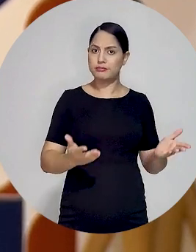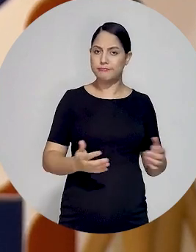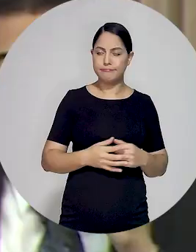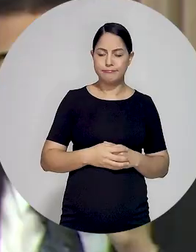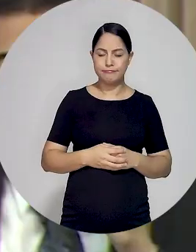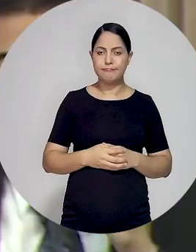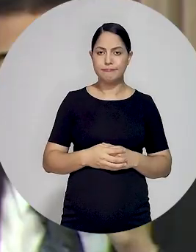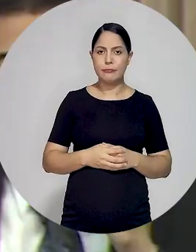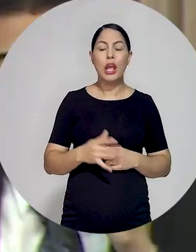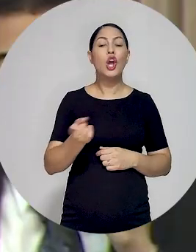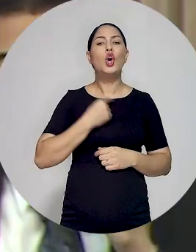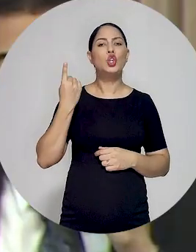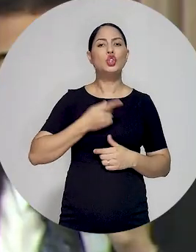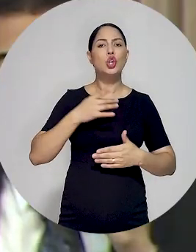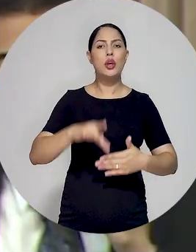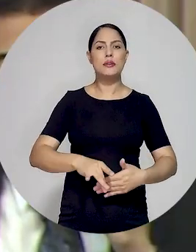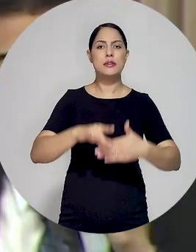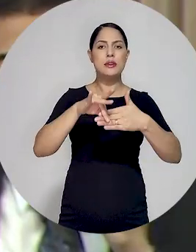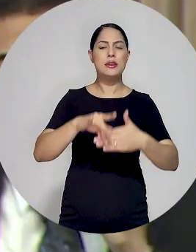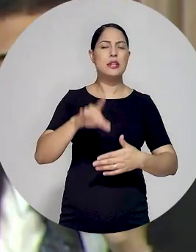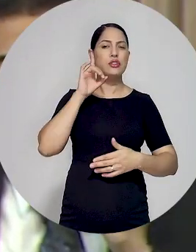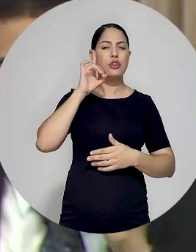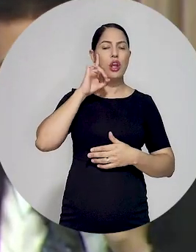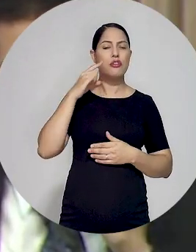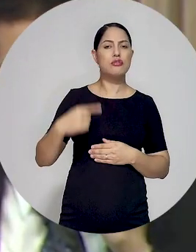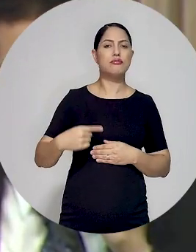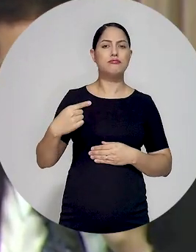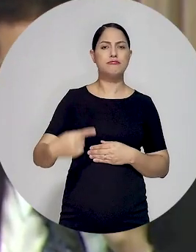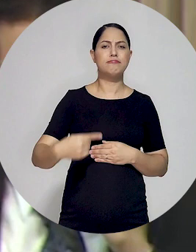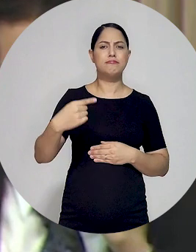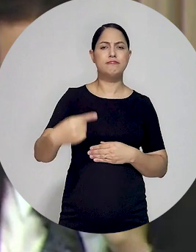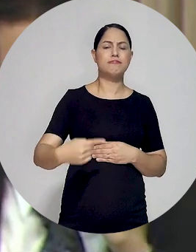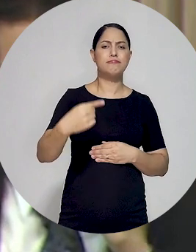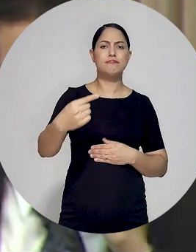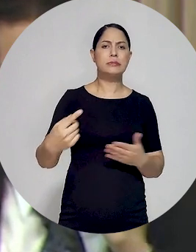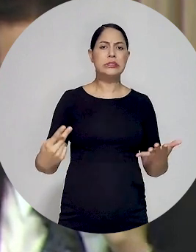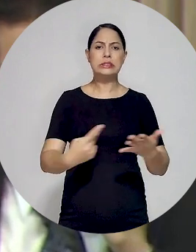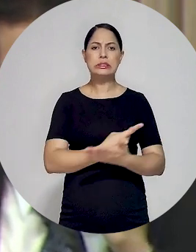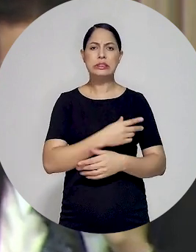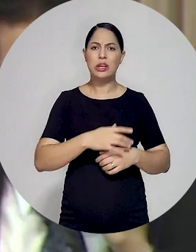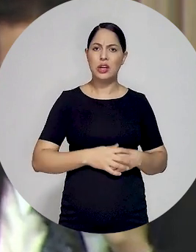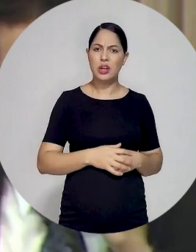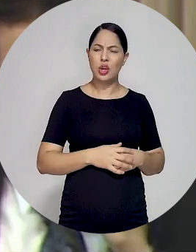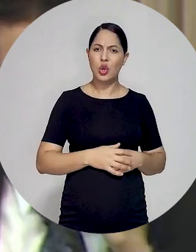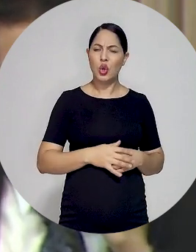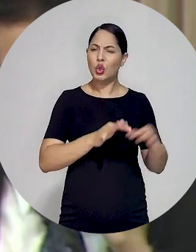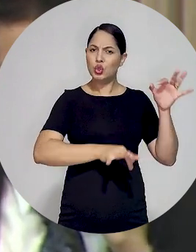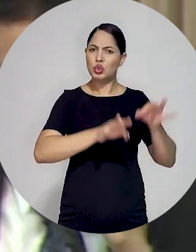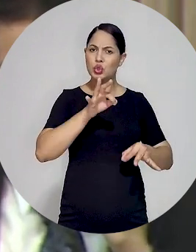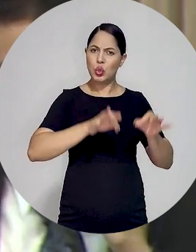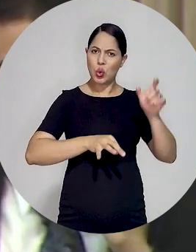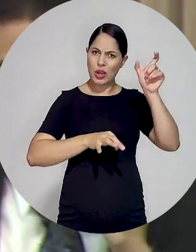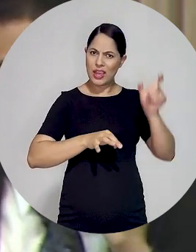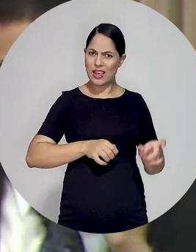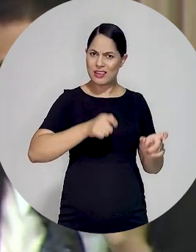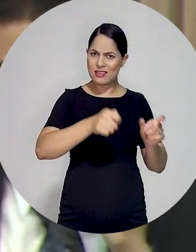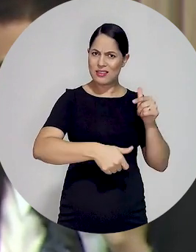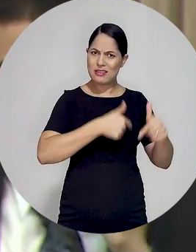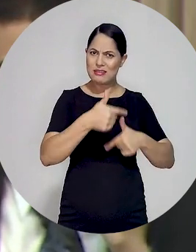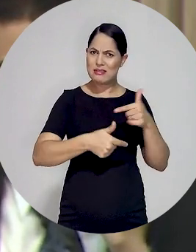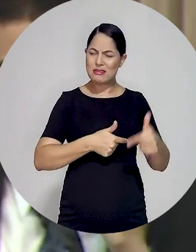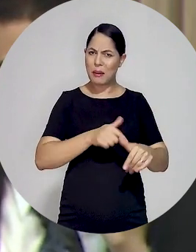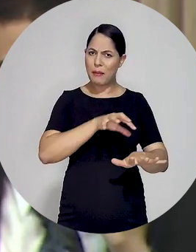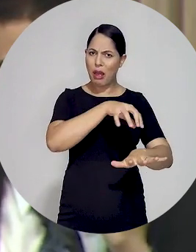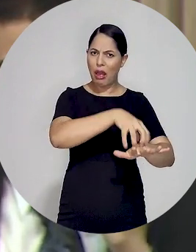comarcas. As alegações de nosso líder são pautadas em evidências diárias que apontam haver magistrados que não residem em